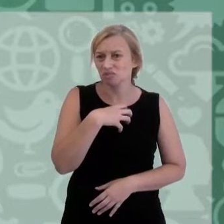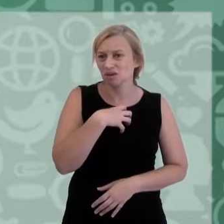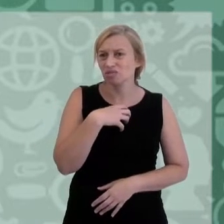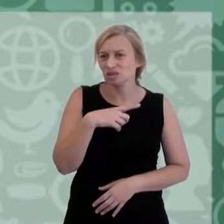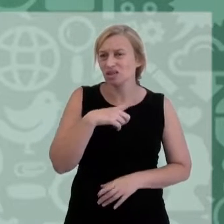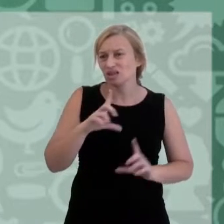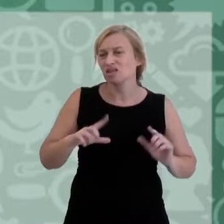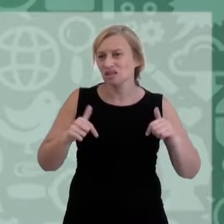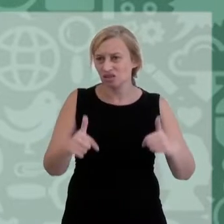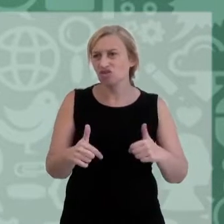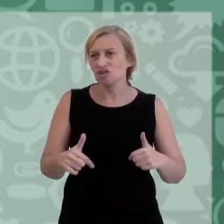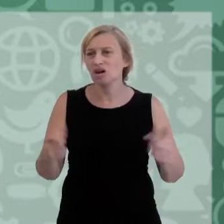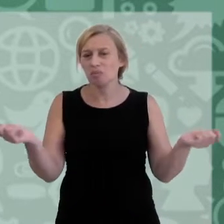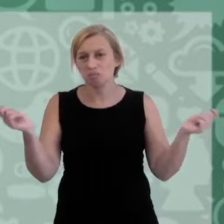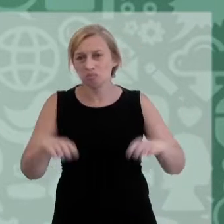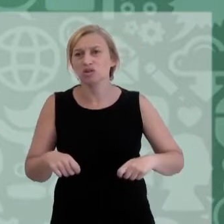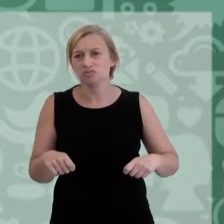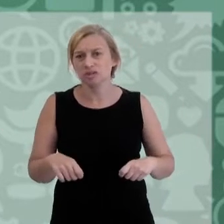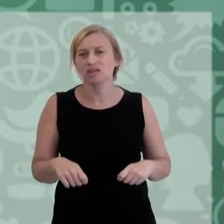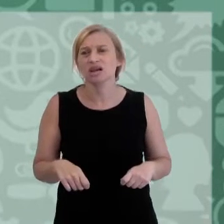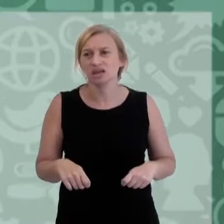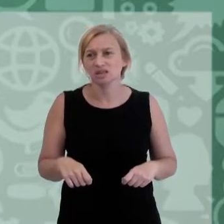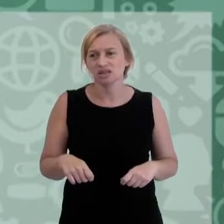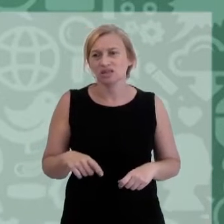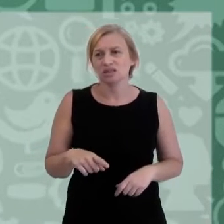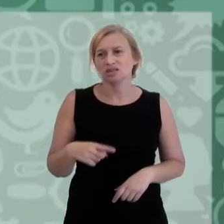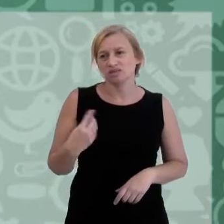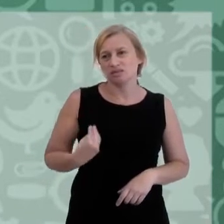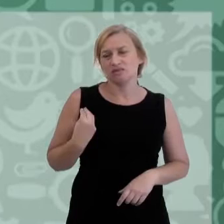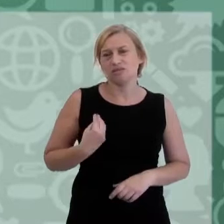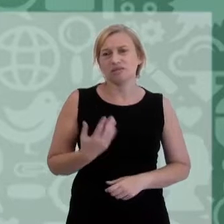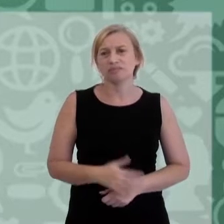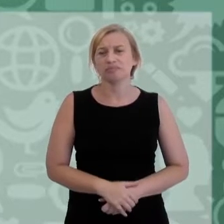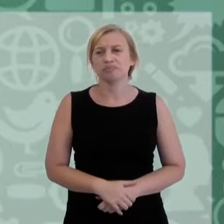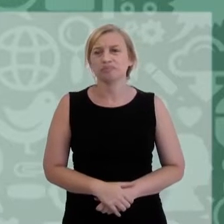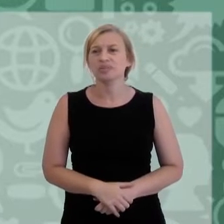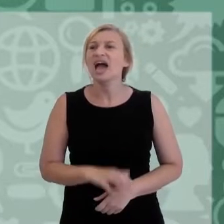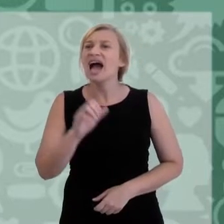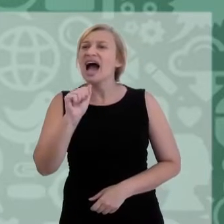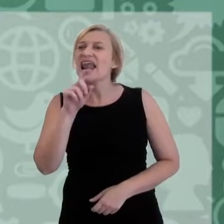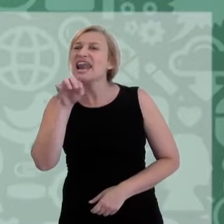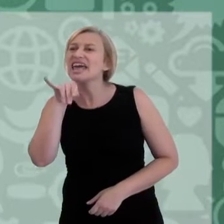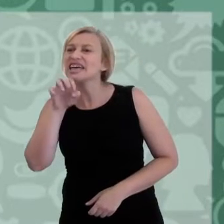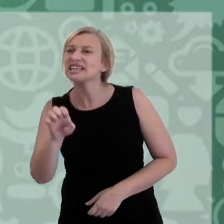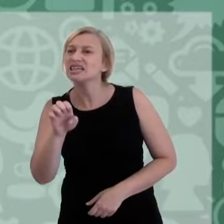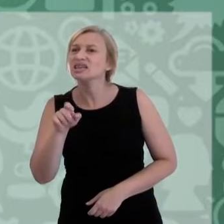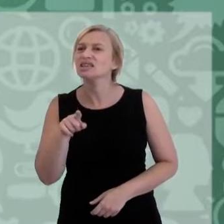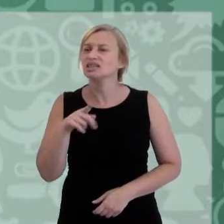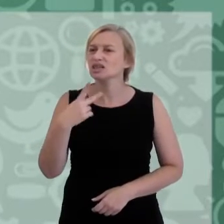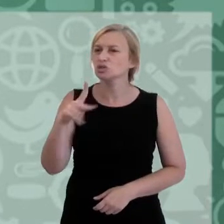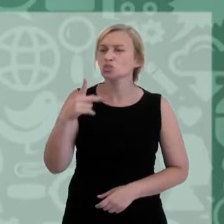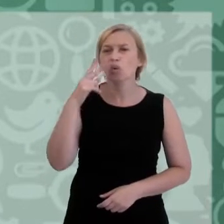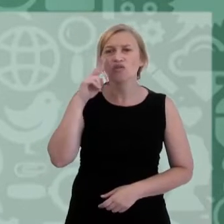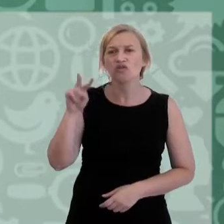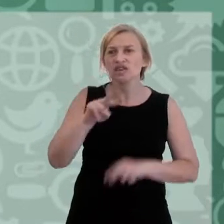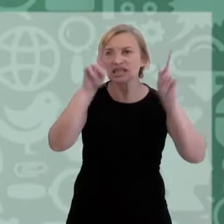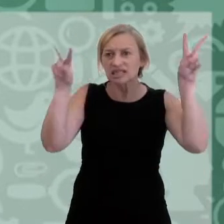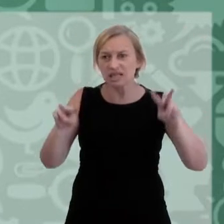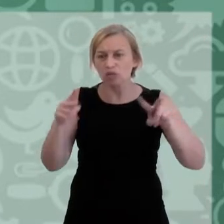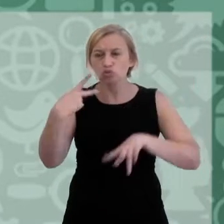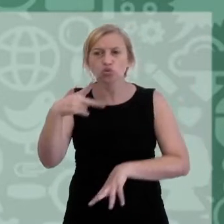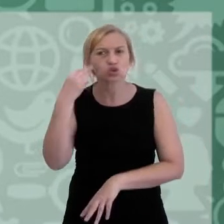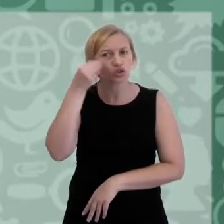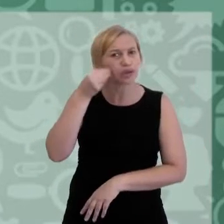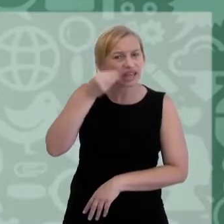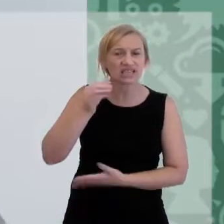função, dá possibilidade para a gente existir. Aline, na sua visão aí,